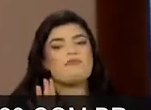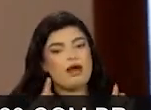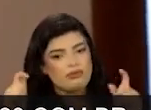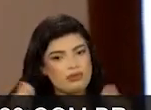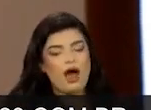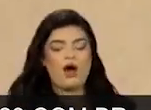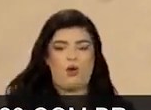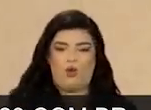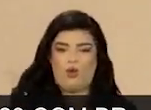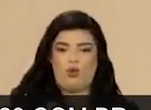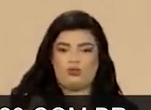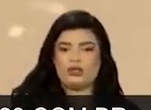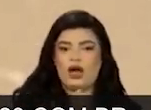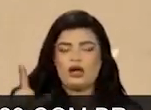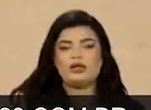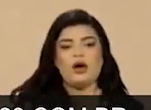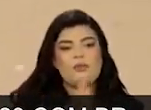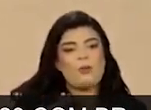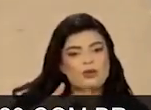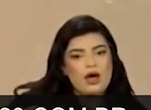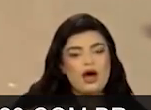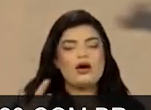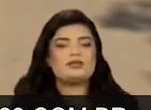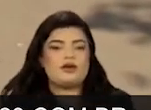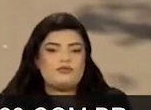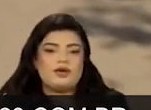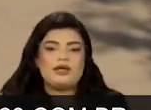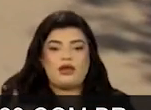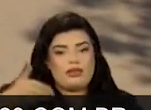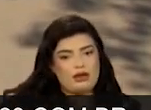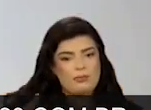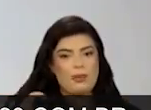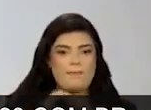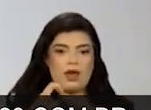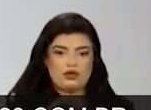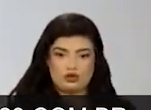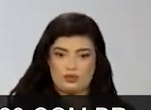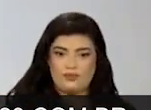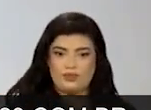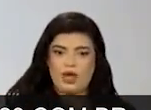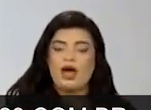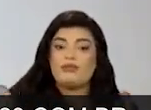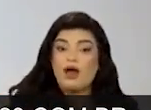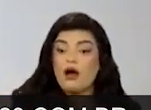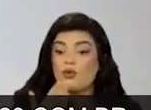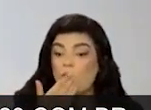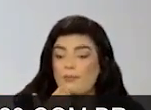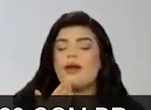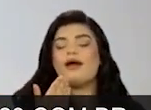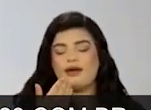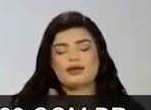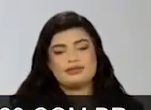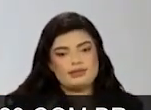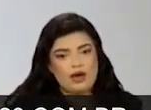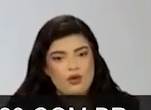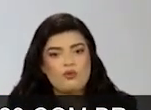ser controlada com mudanças no estilo de vida e tratamento médico. Uma dieta adequada, uma